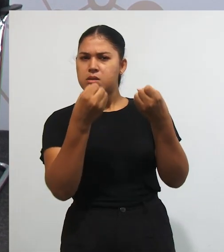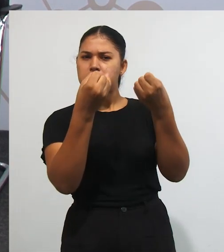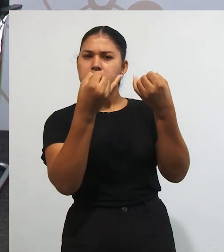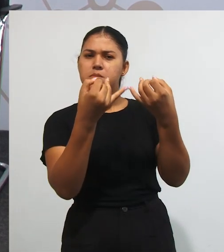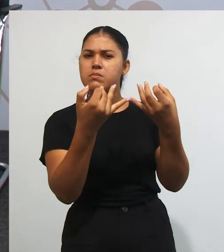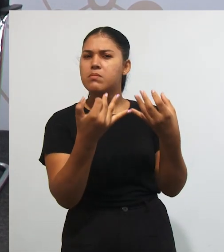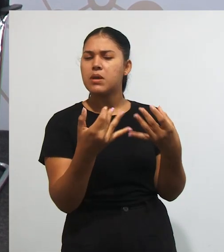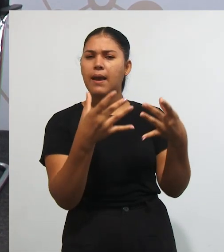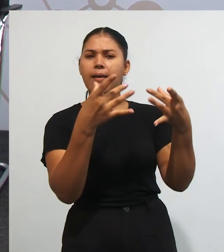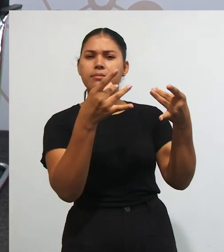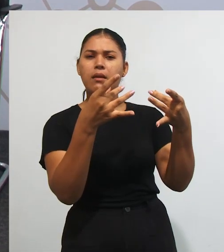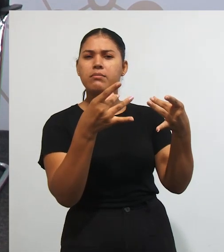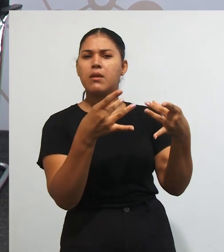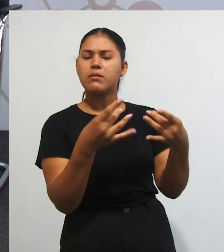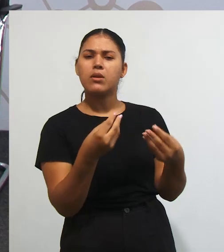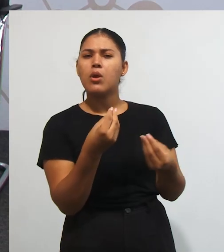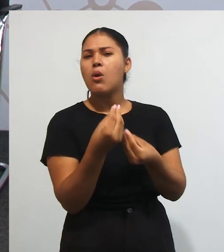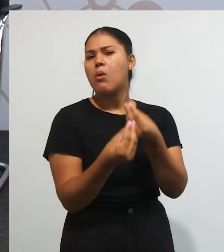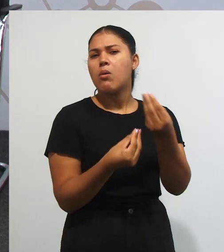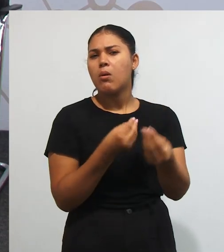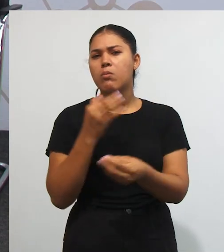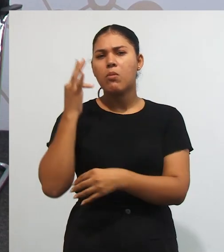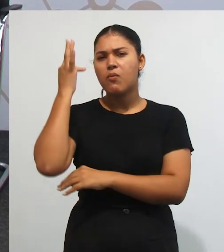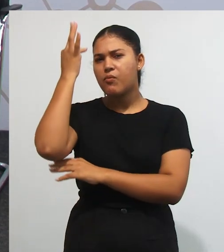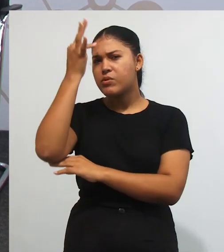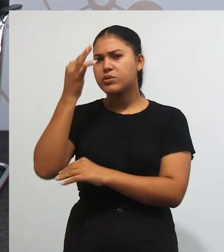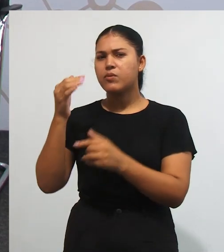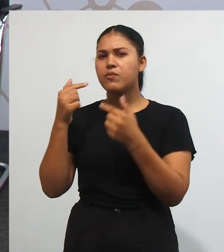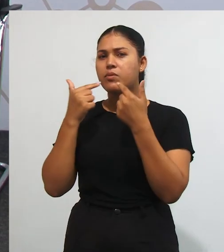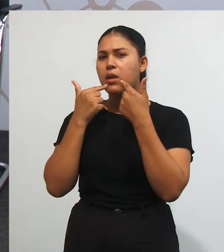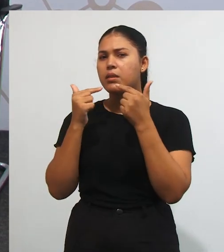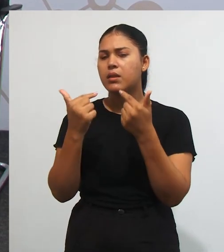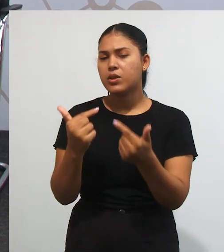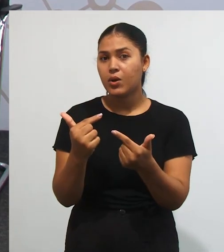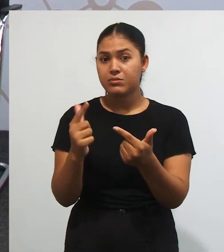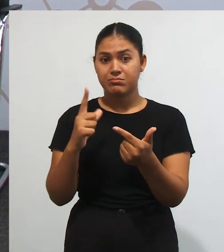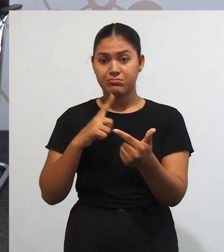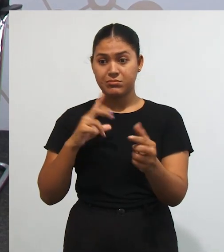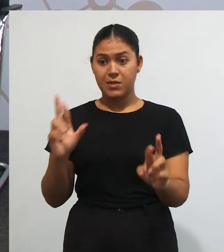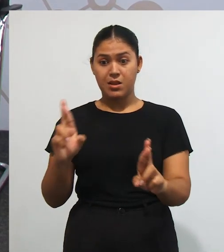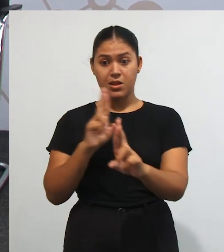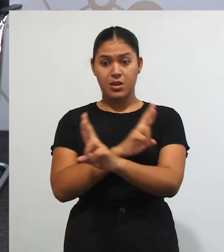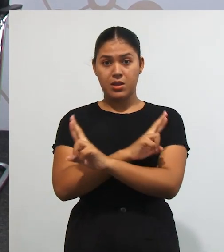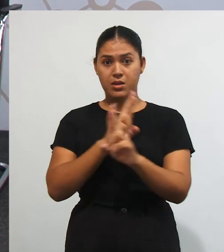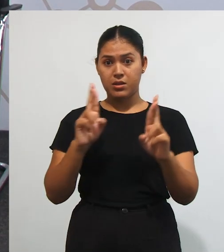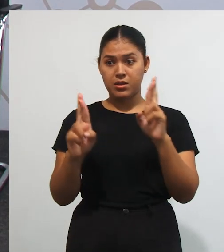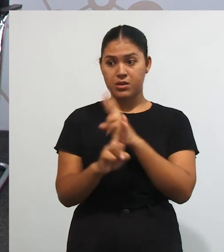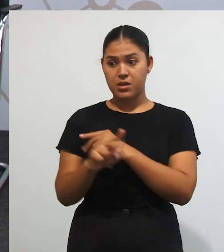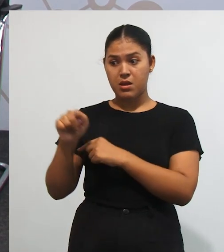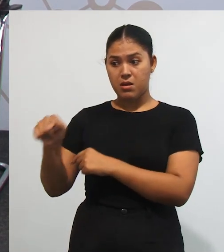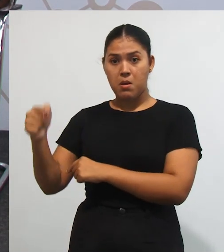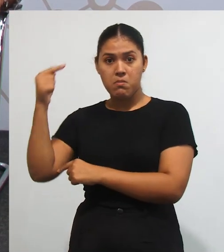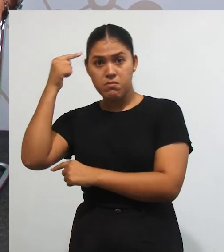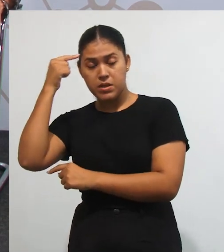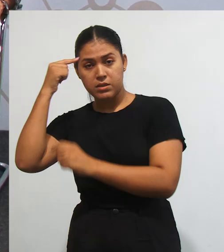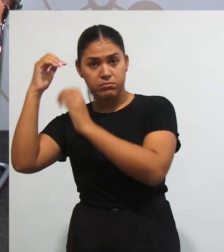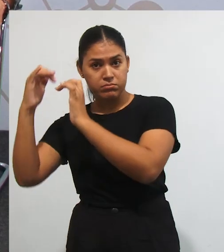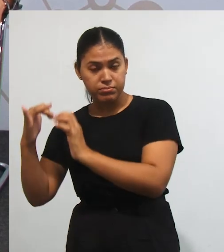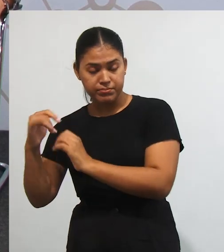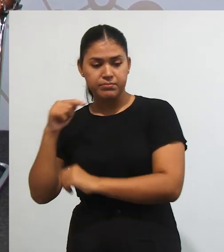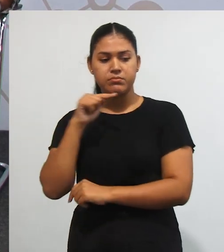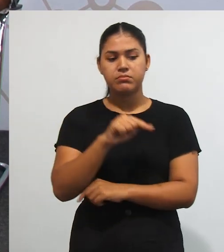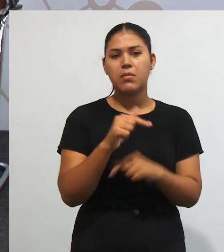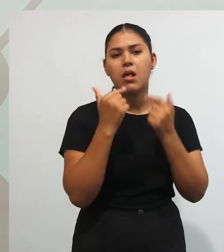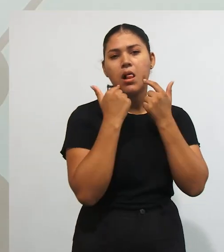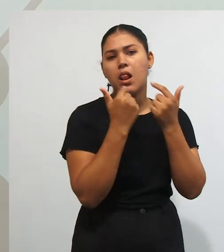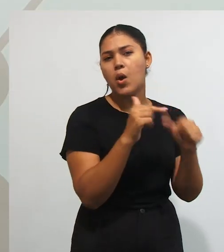explicasse um pouquinho mais para nós como a filosofia da linguagem compreende a relação entre pensamento e linguagem.